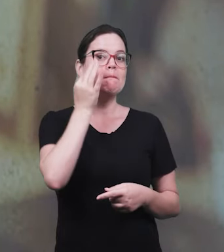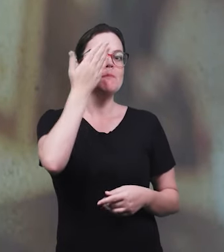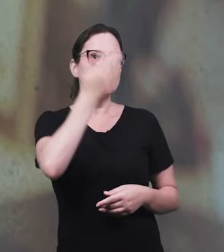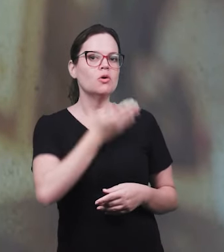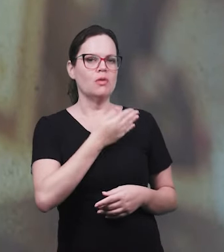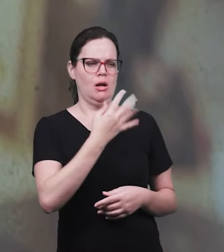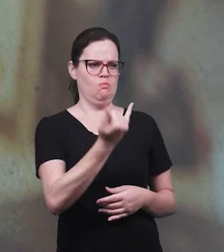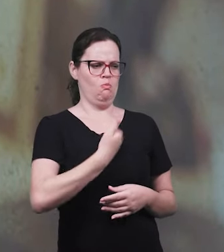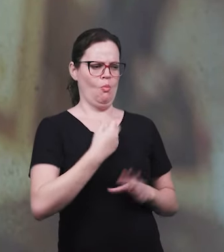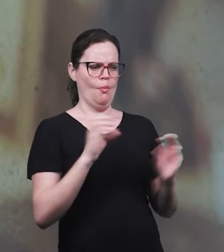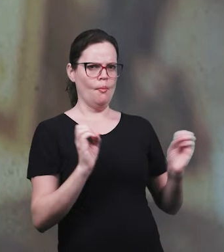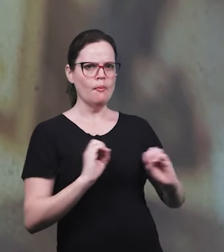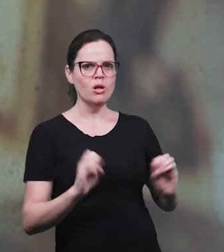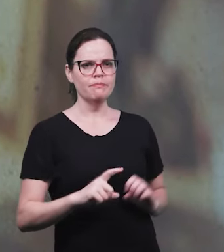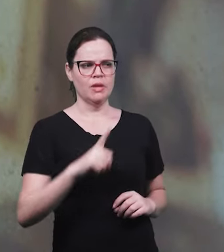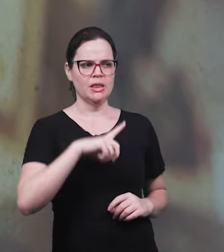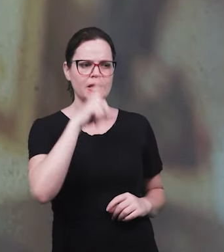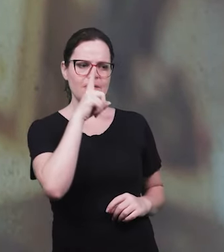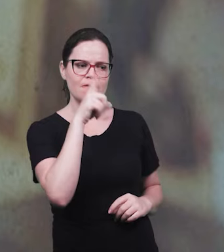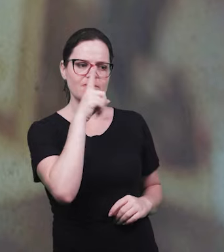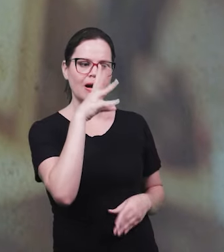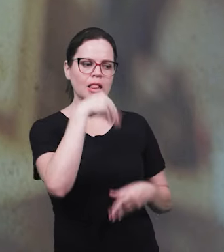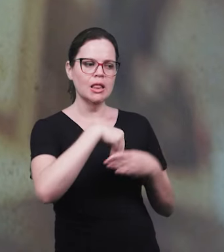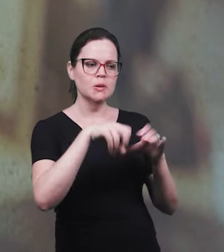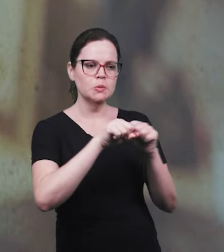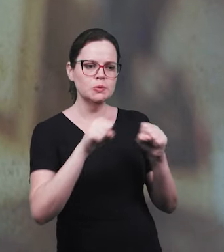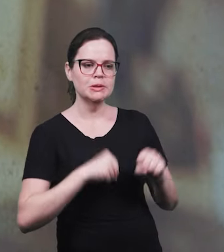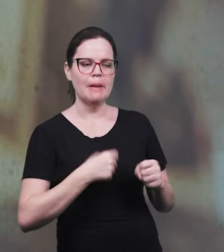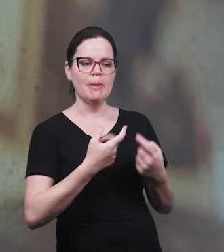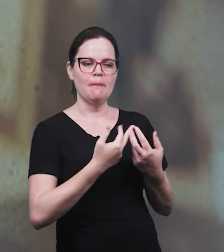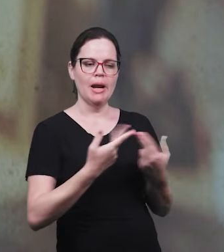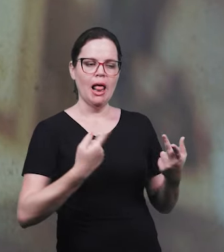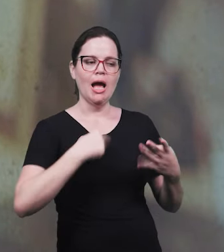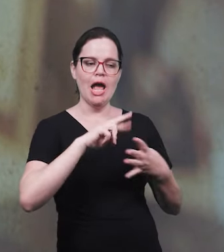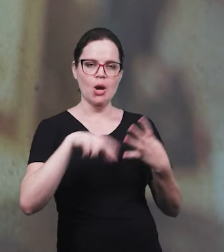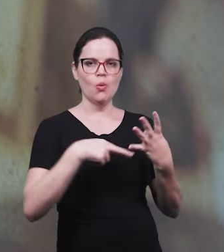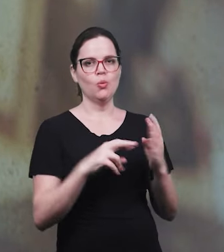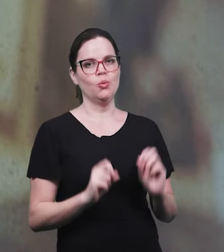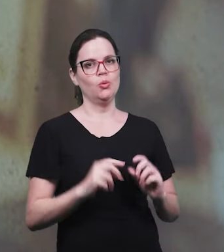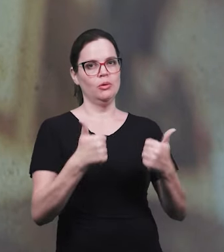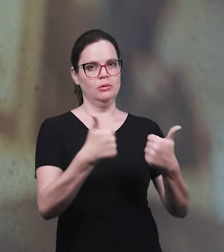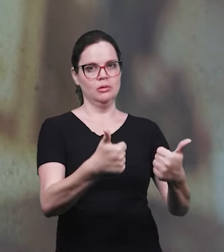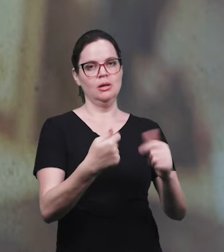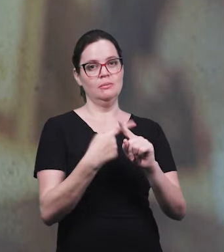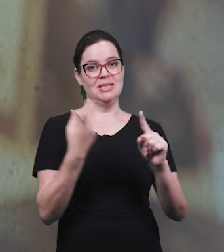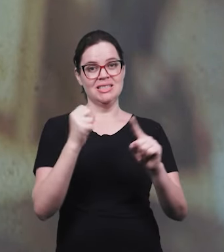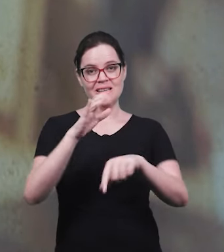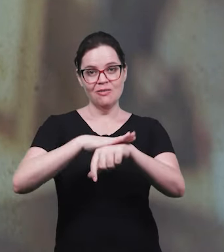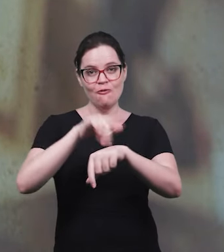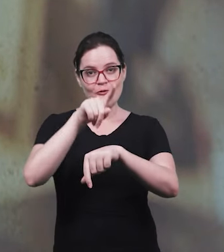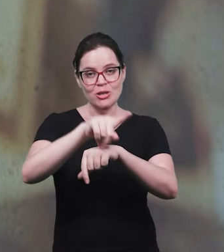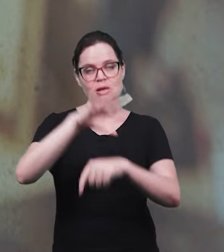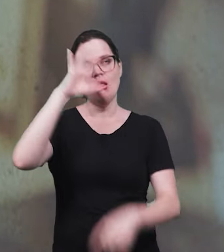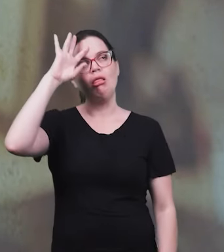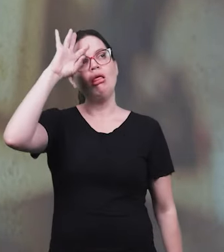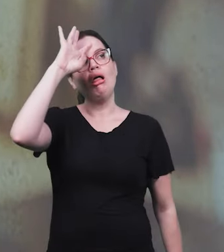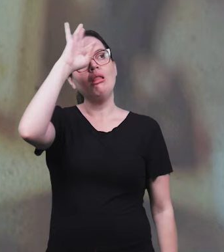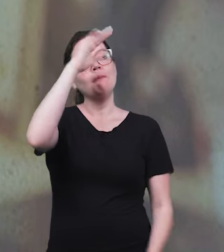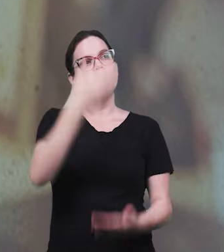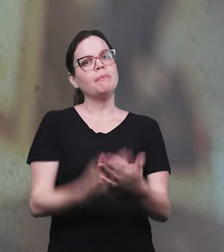publicou o nome de um outro advogado, mas o prazo não adianta. Eu tenho uma excelente petição, um excelente